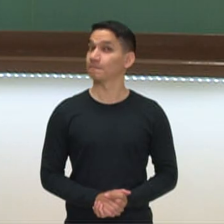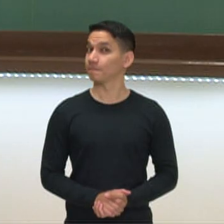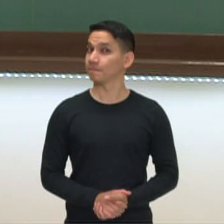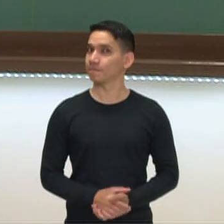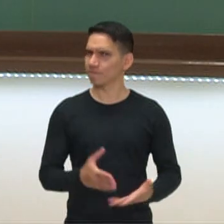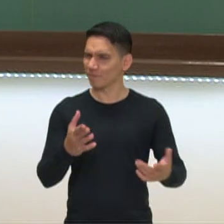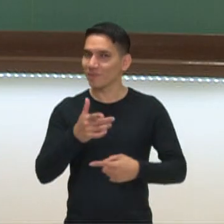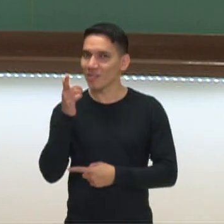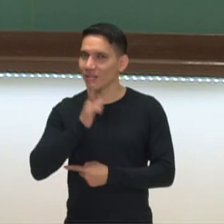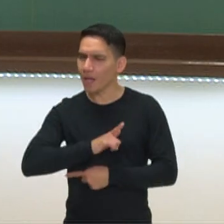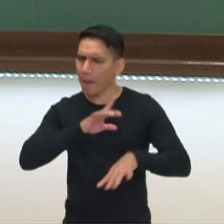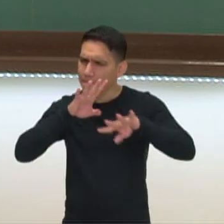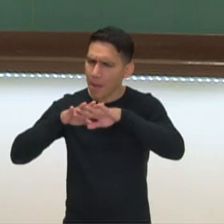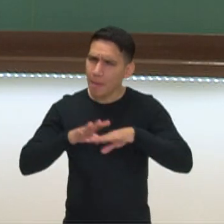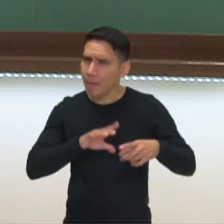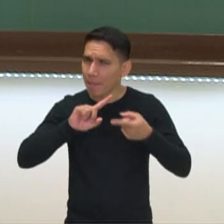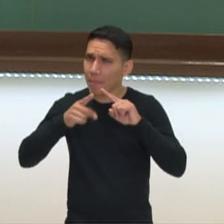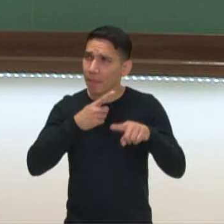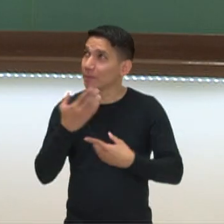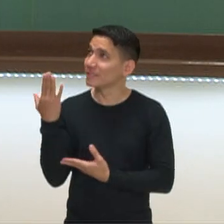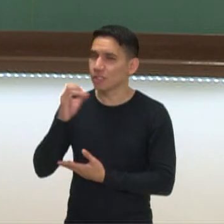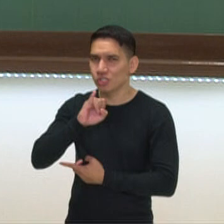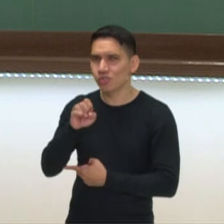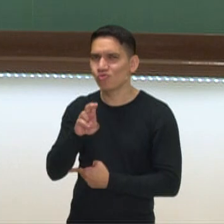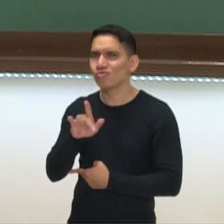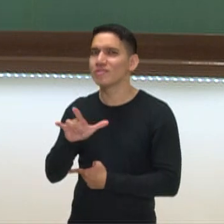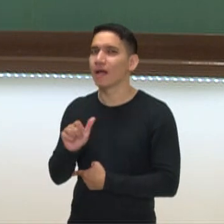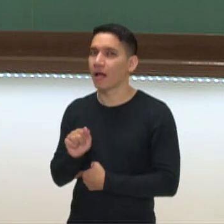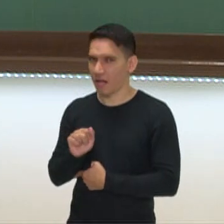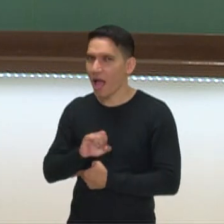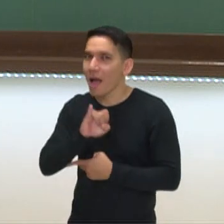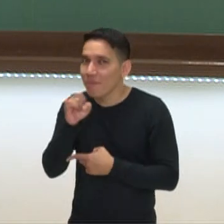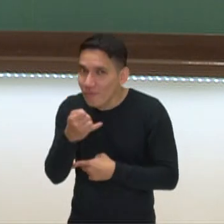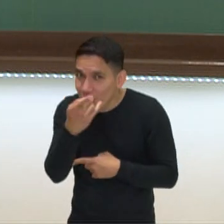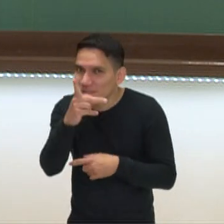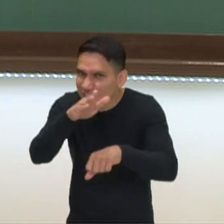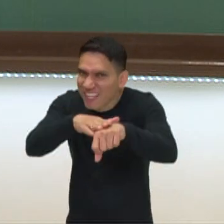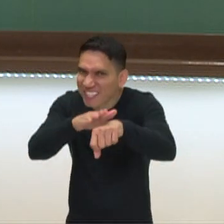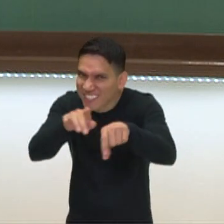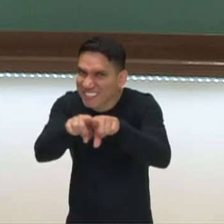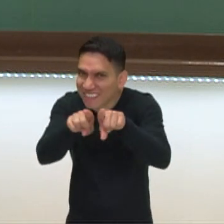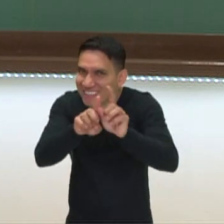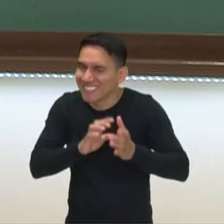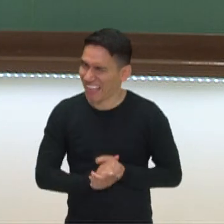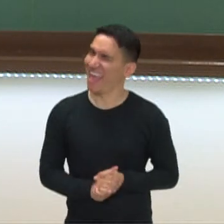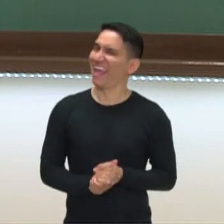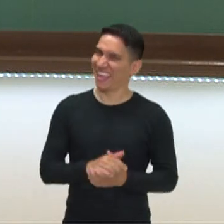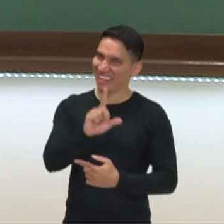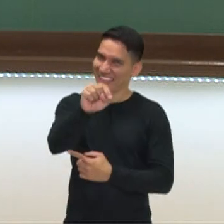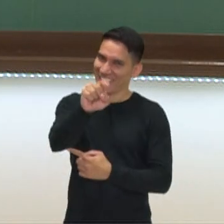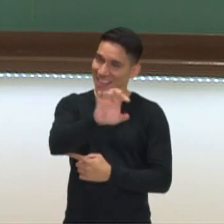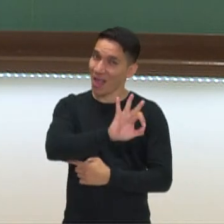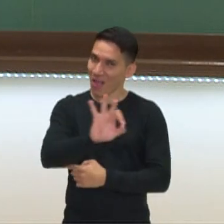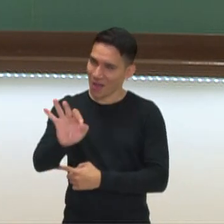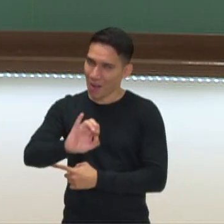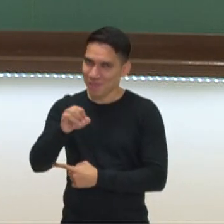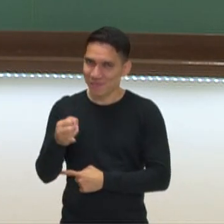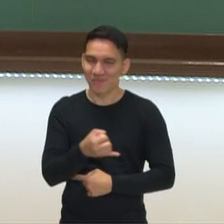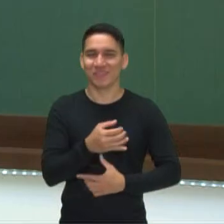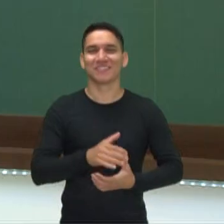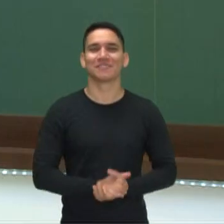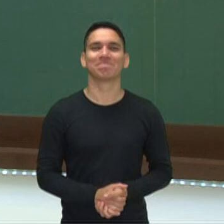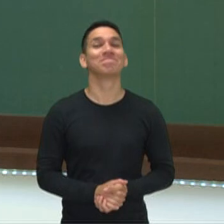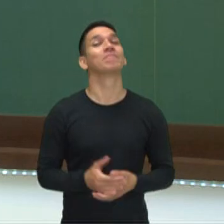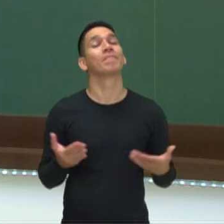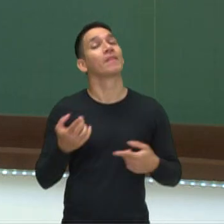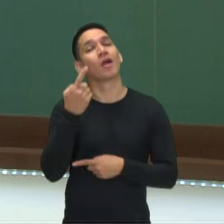Daí, fez a continha do MC da Júlia? Aproveitou e fez o teu também? É, bom fazer, hein? Olha